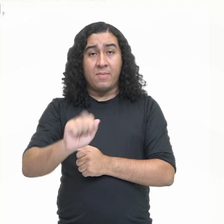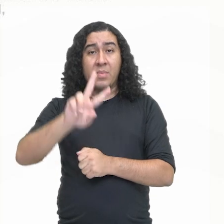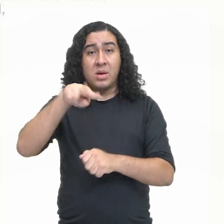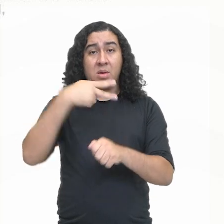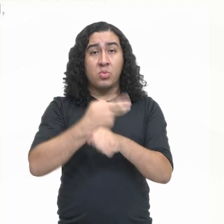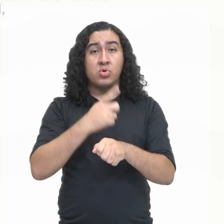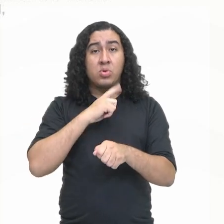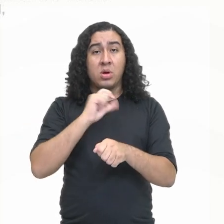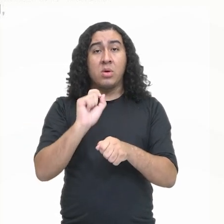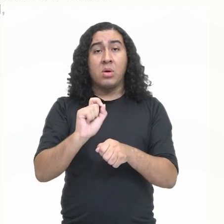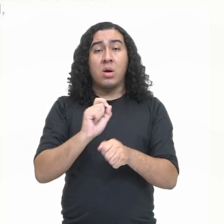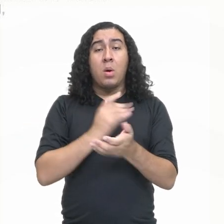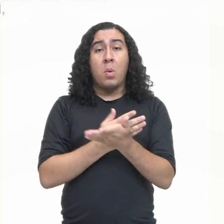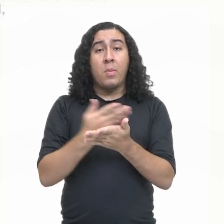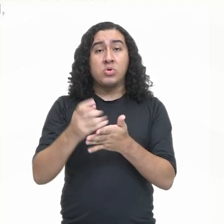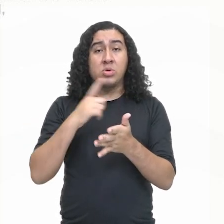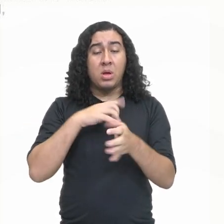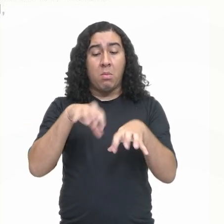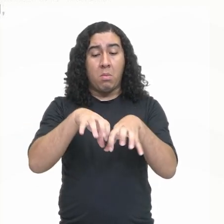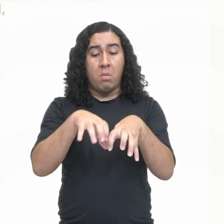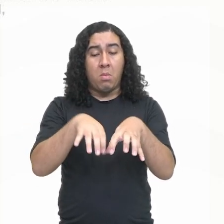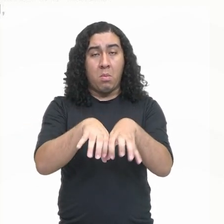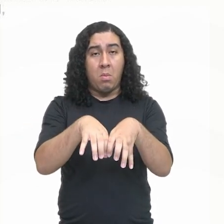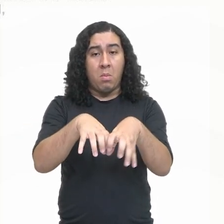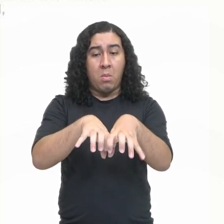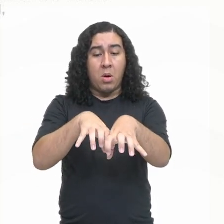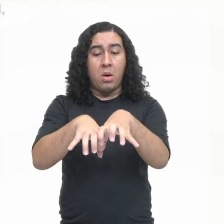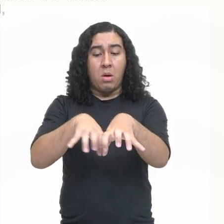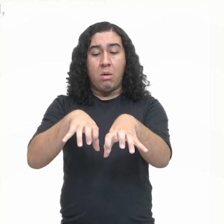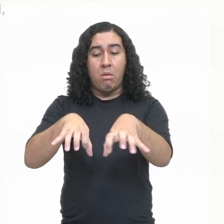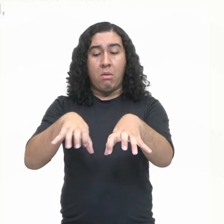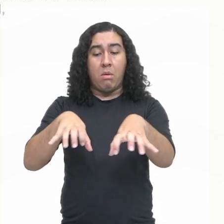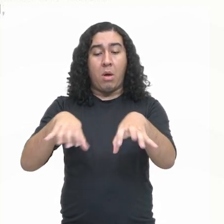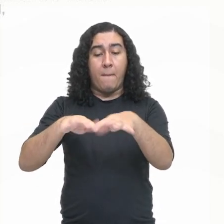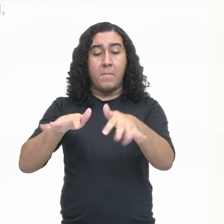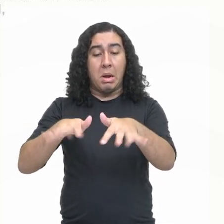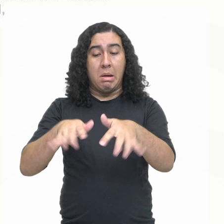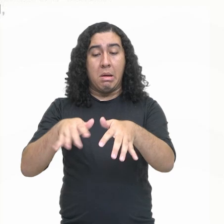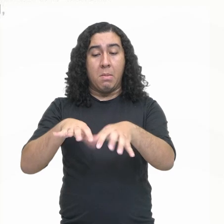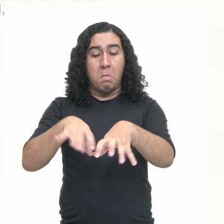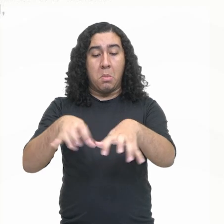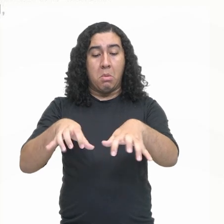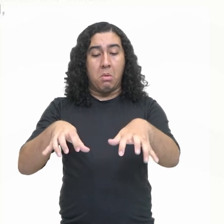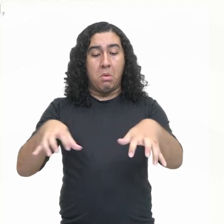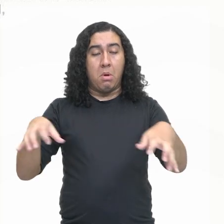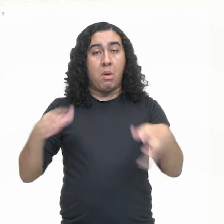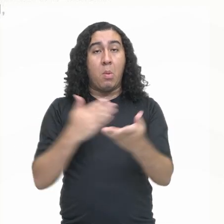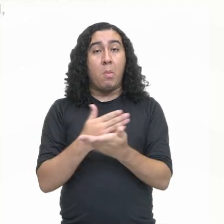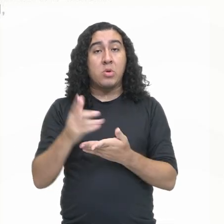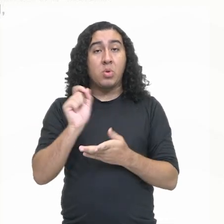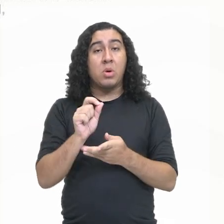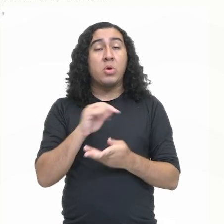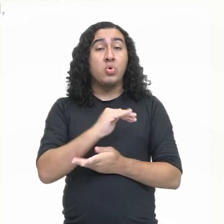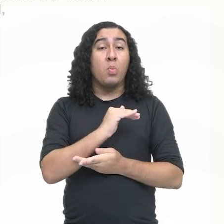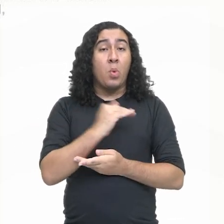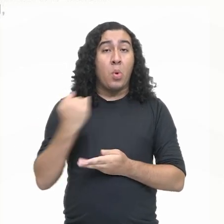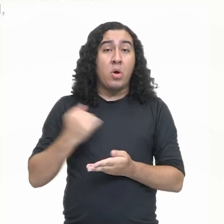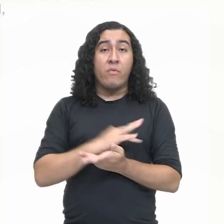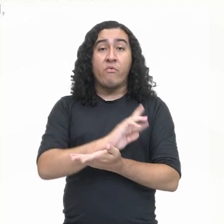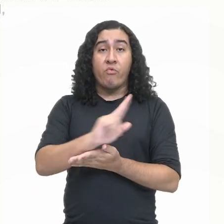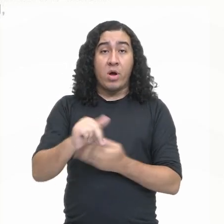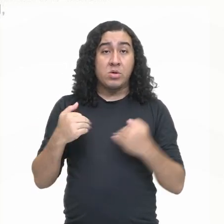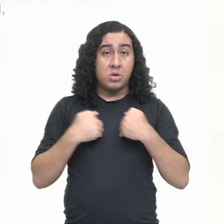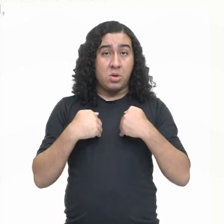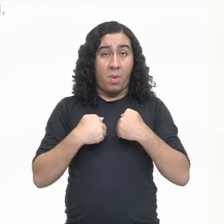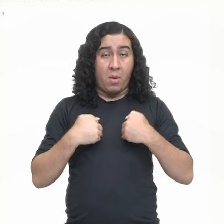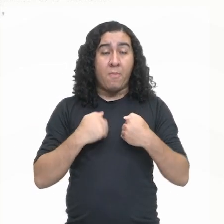continentes começaram a se separar, causou, provavelmente, essa grande extinção que